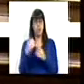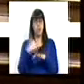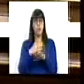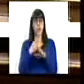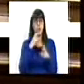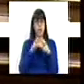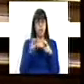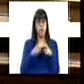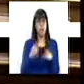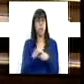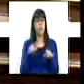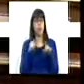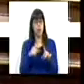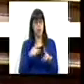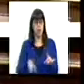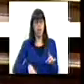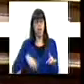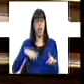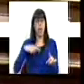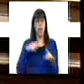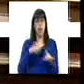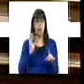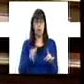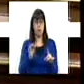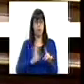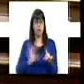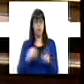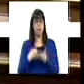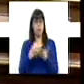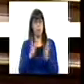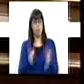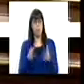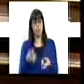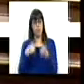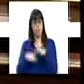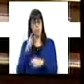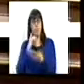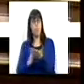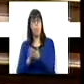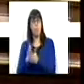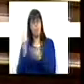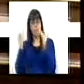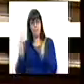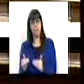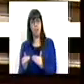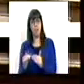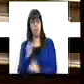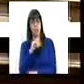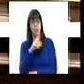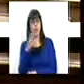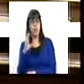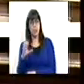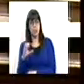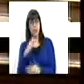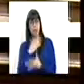setor energético, porque esses são muito ricos, não precisam de contribuir, e continuaria a baixar o